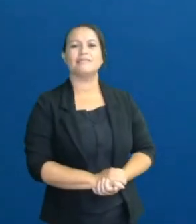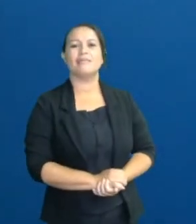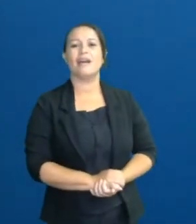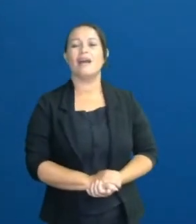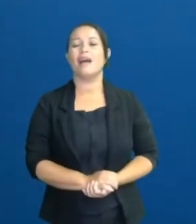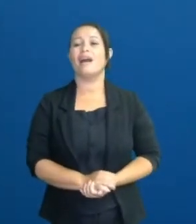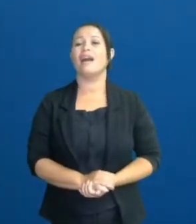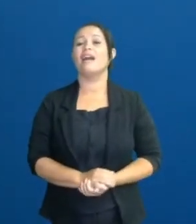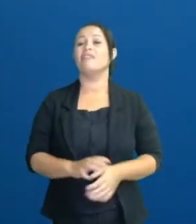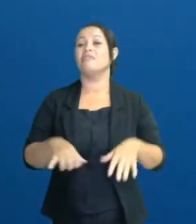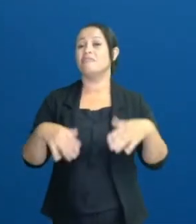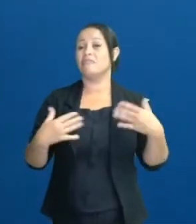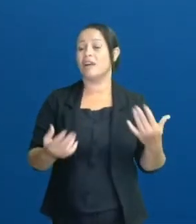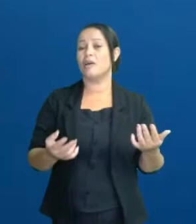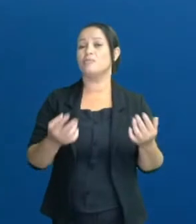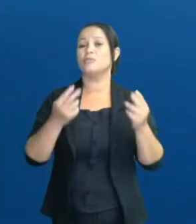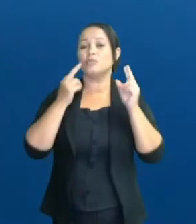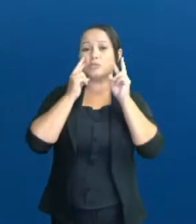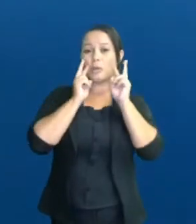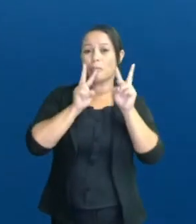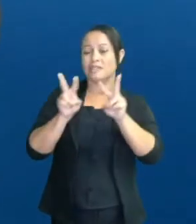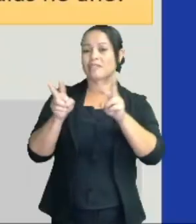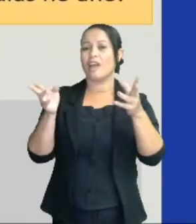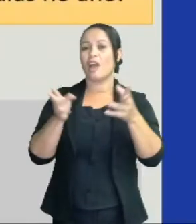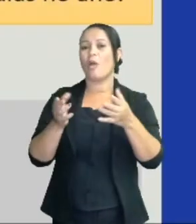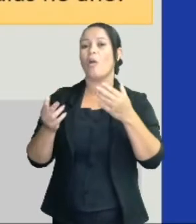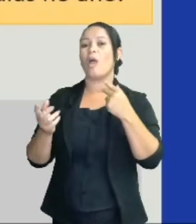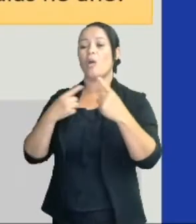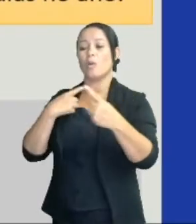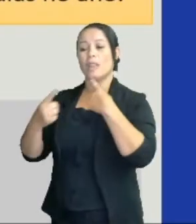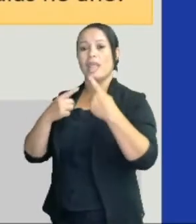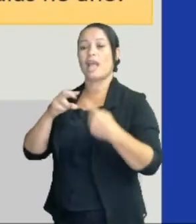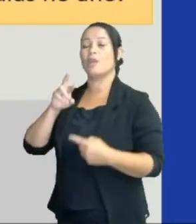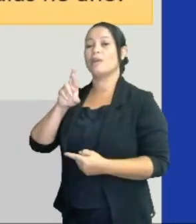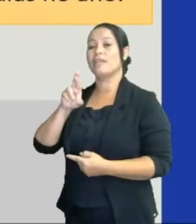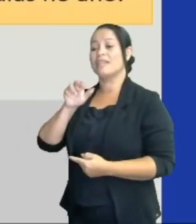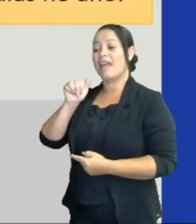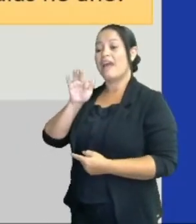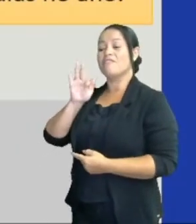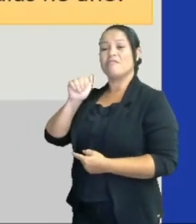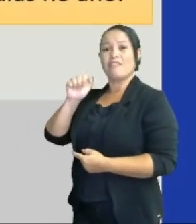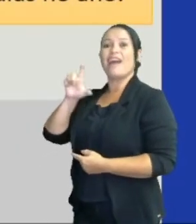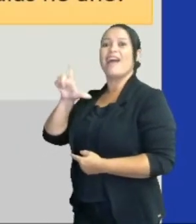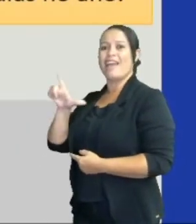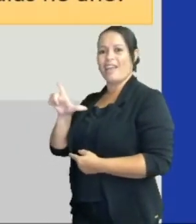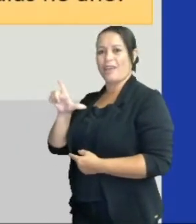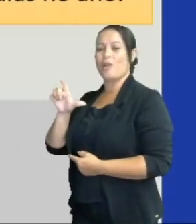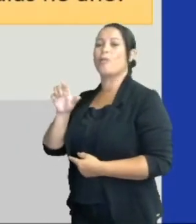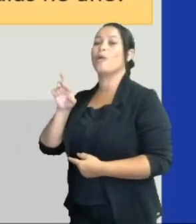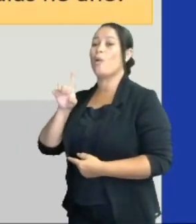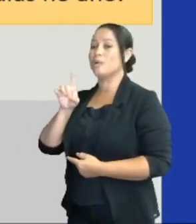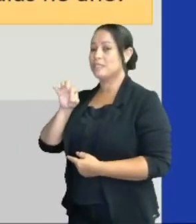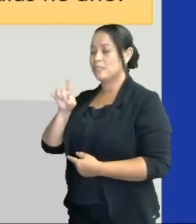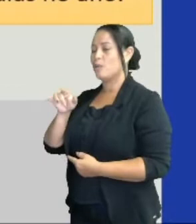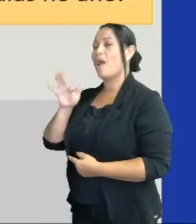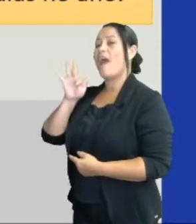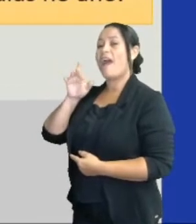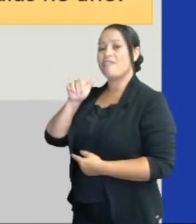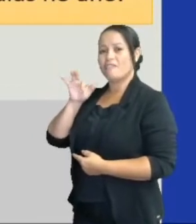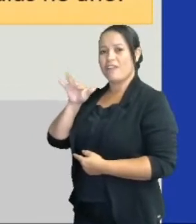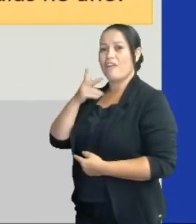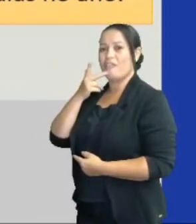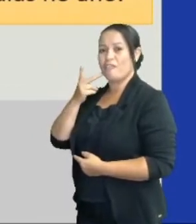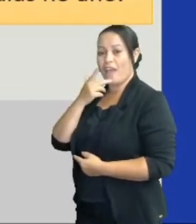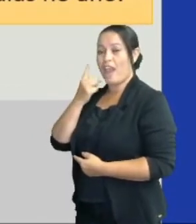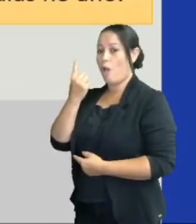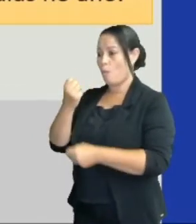Vamos observar o diálogo entre Rafael e Rodrigo. Rafael comenta: um ano